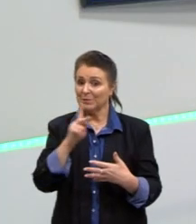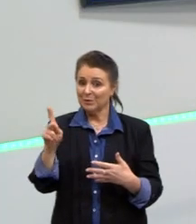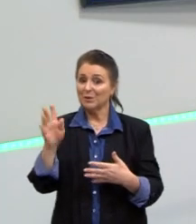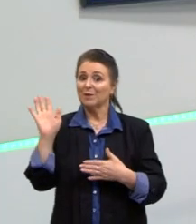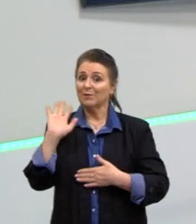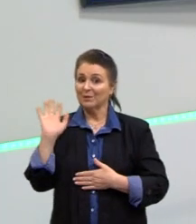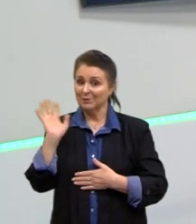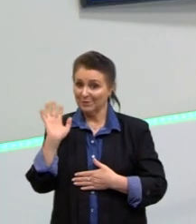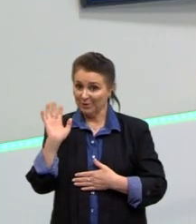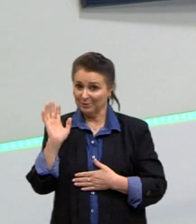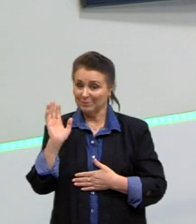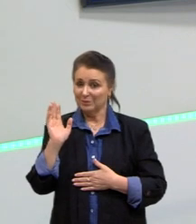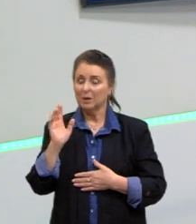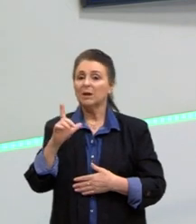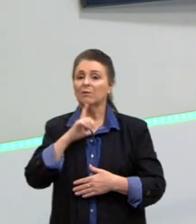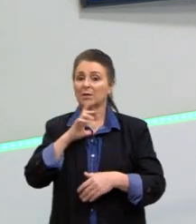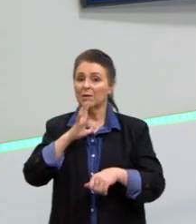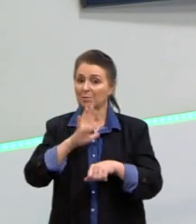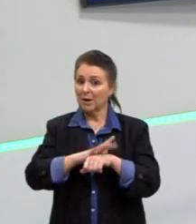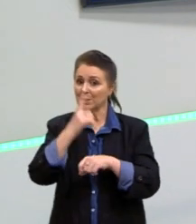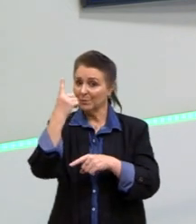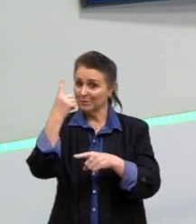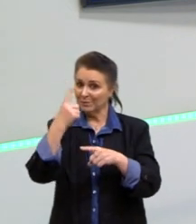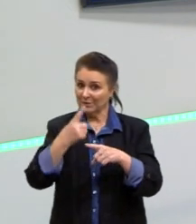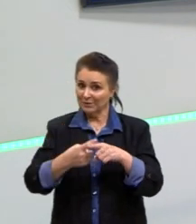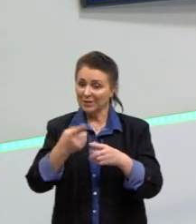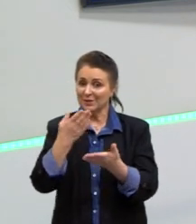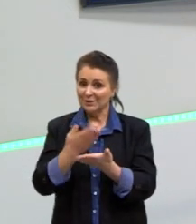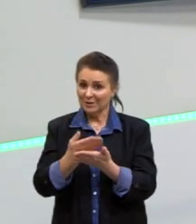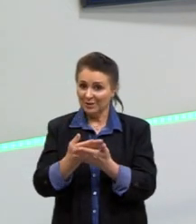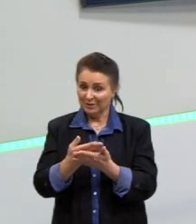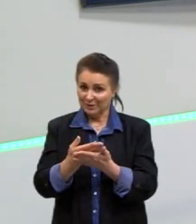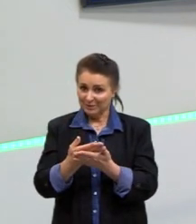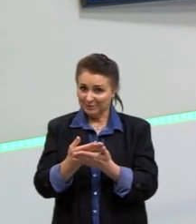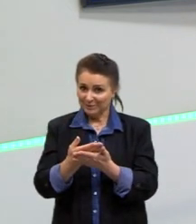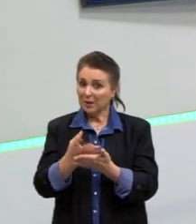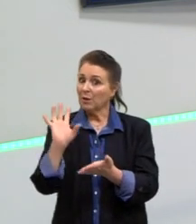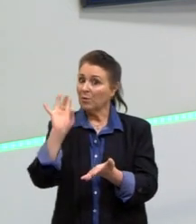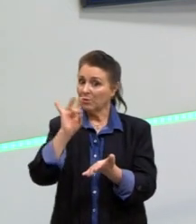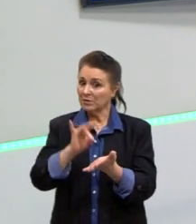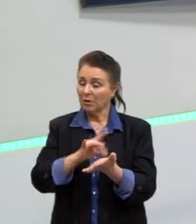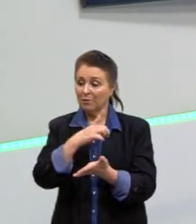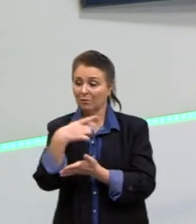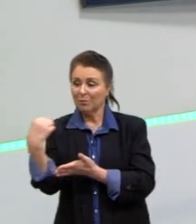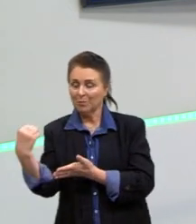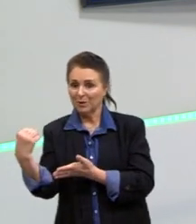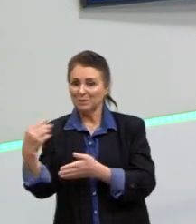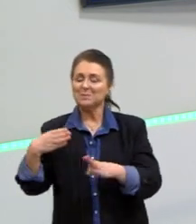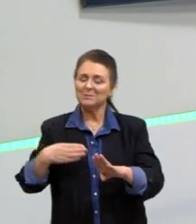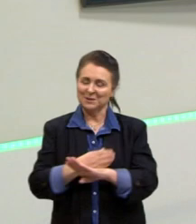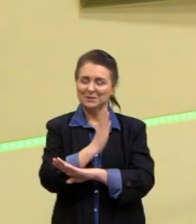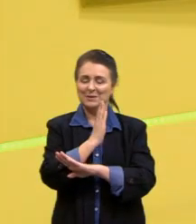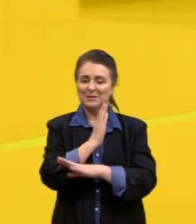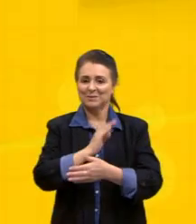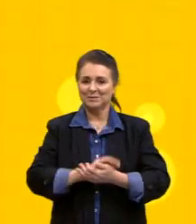A gente ainda se vê mais uma vez, tá? Então não é uma despedida oficial e partiu passar.